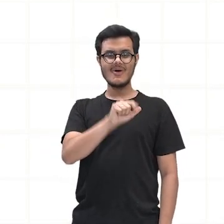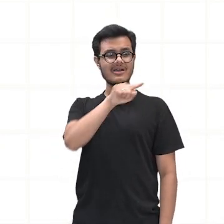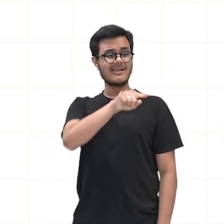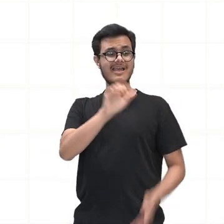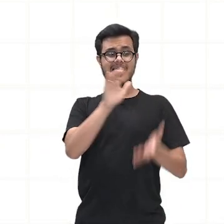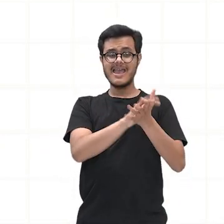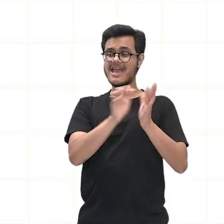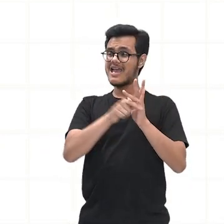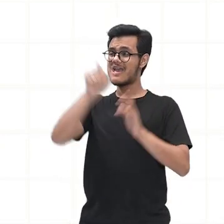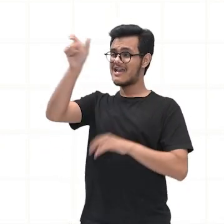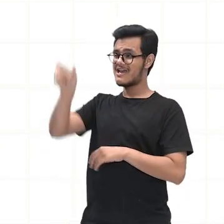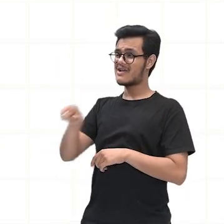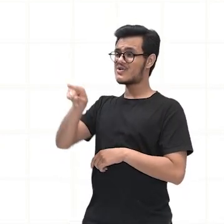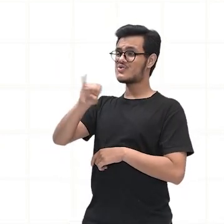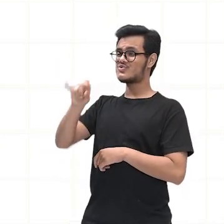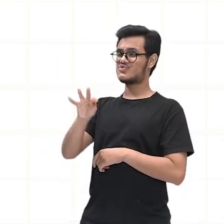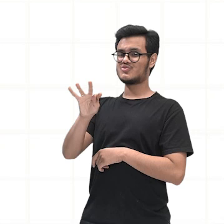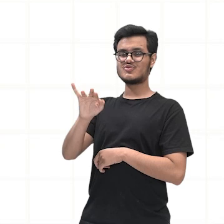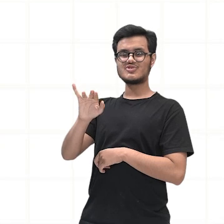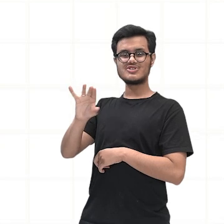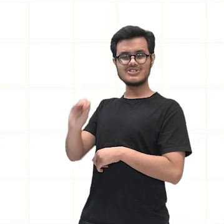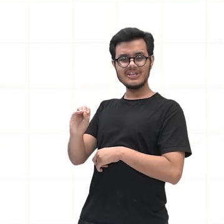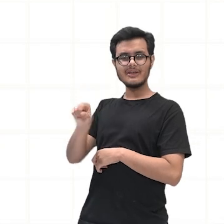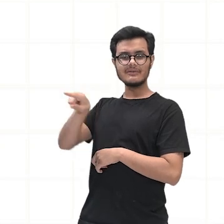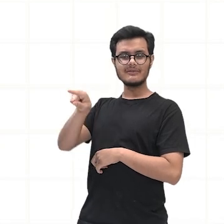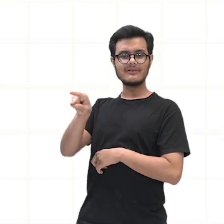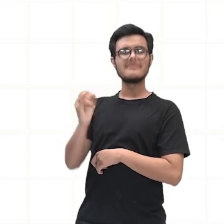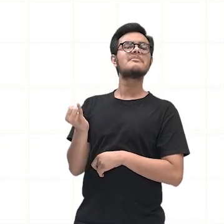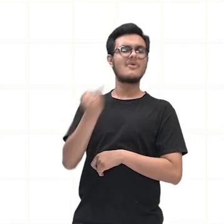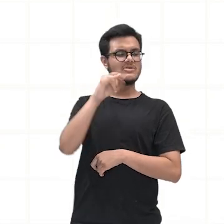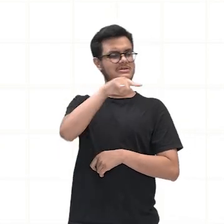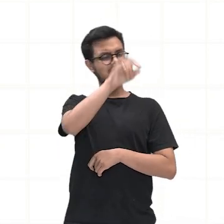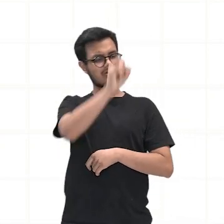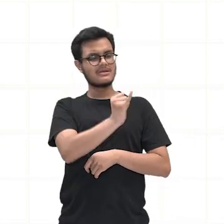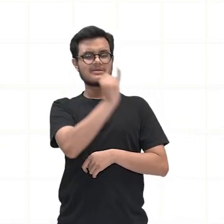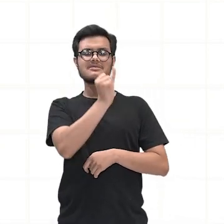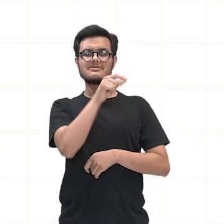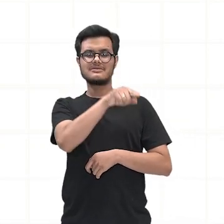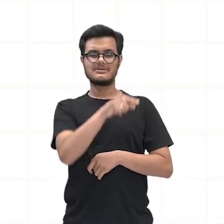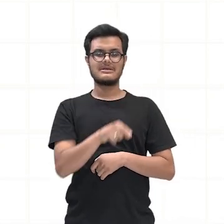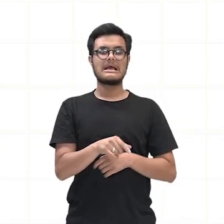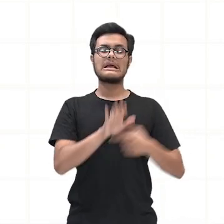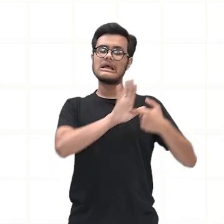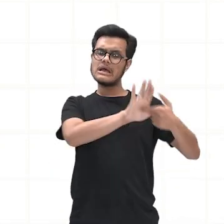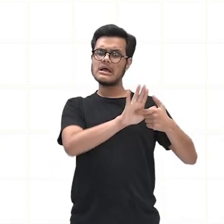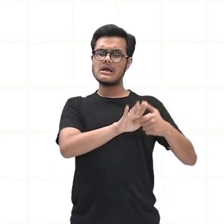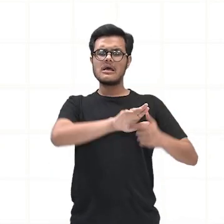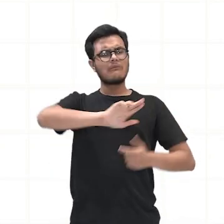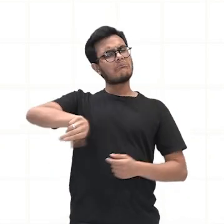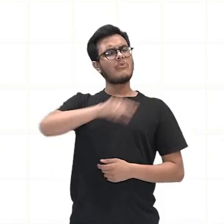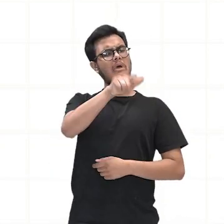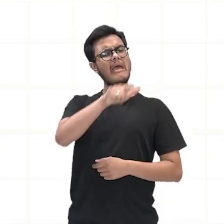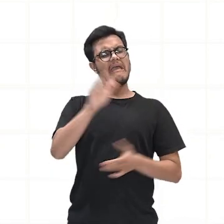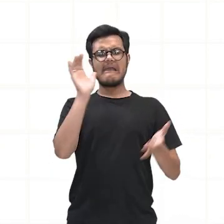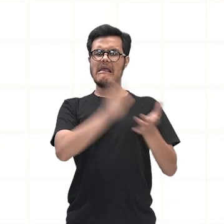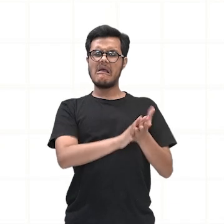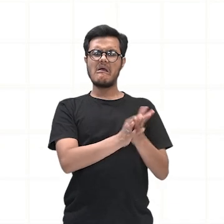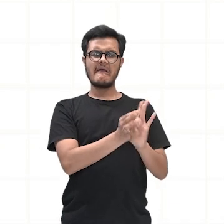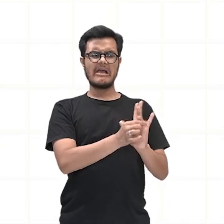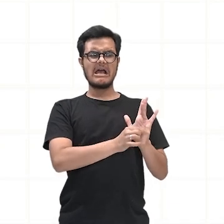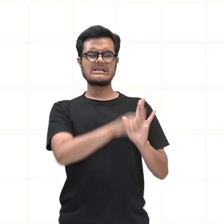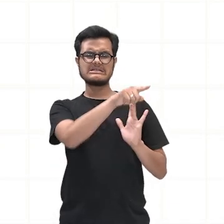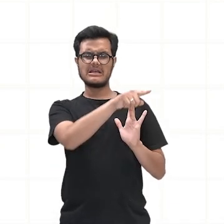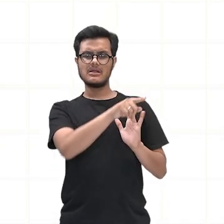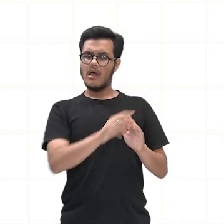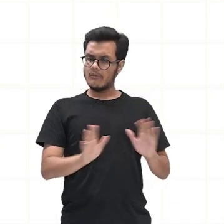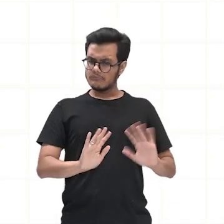no Império Bizantino, tendo um grande destaque. E Teodora se destacou não apenas como esposa, ela